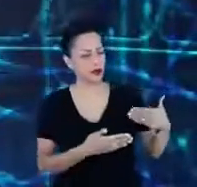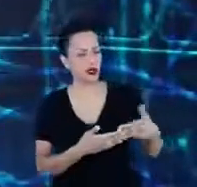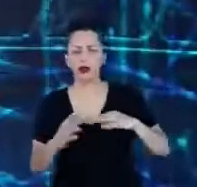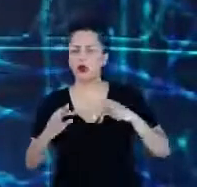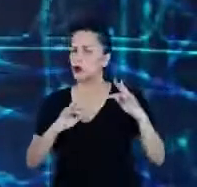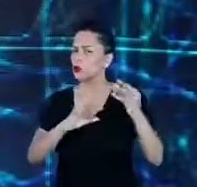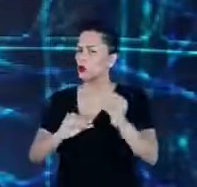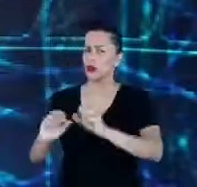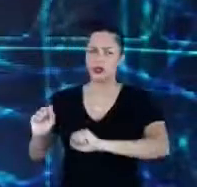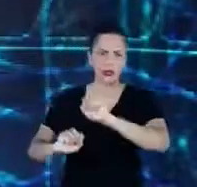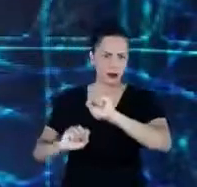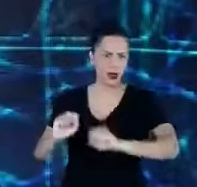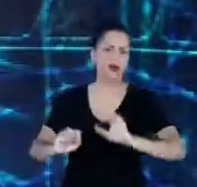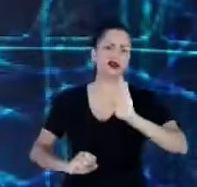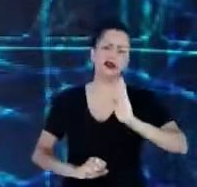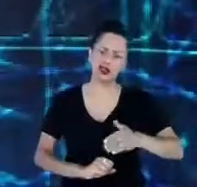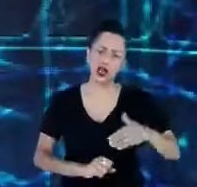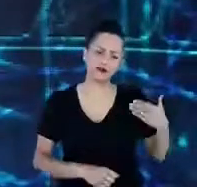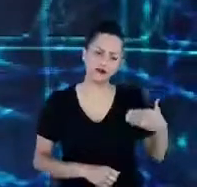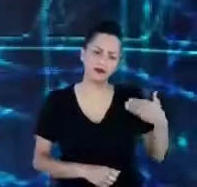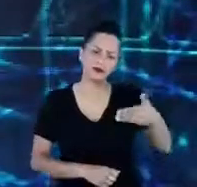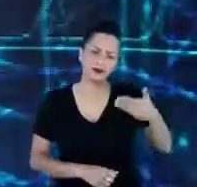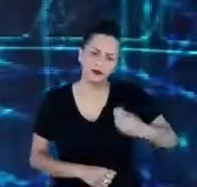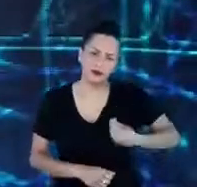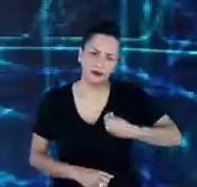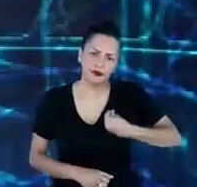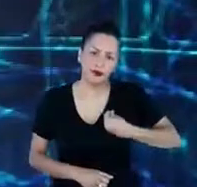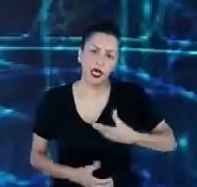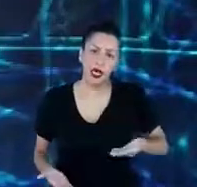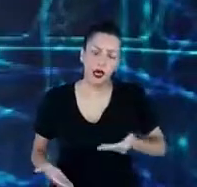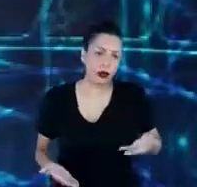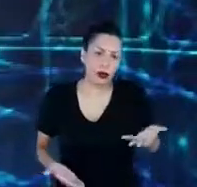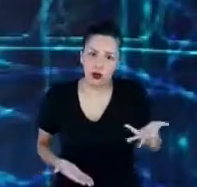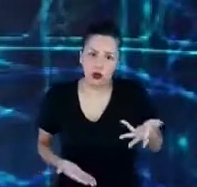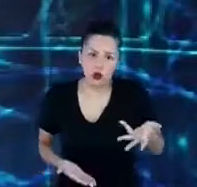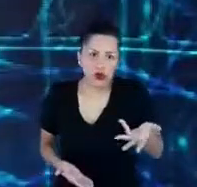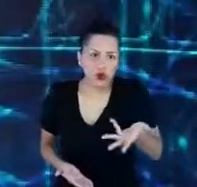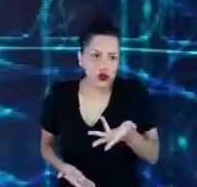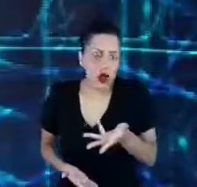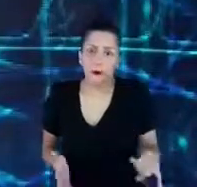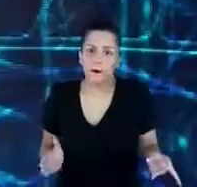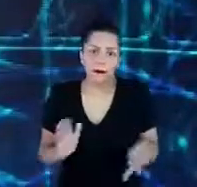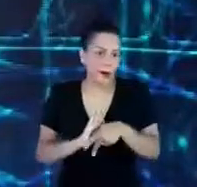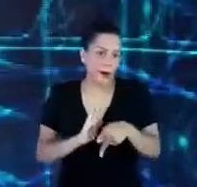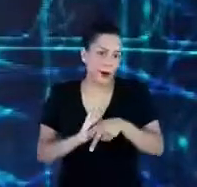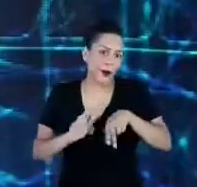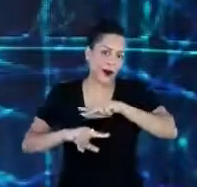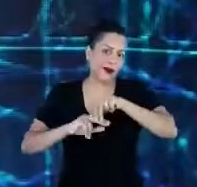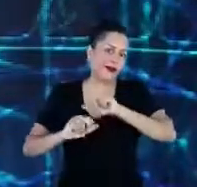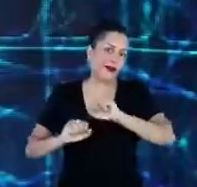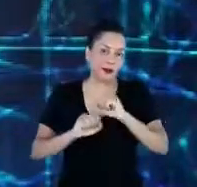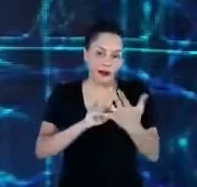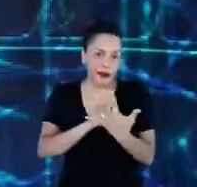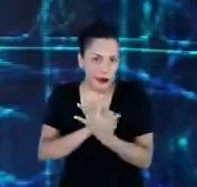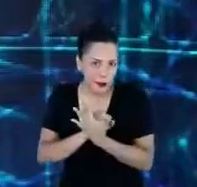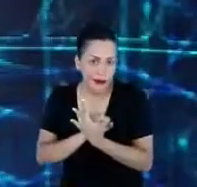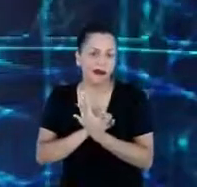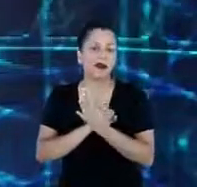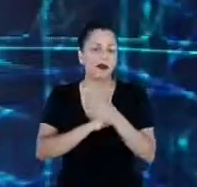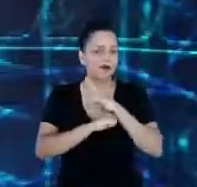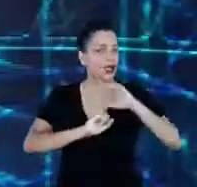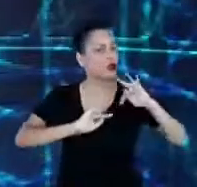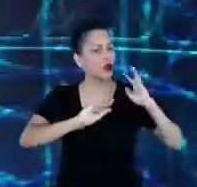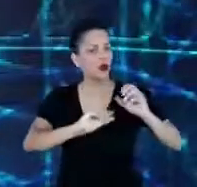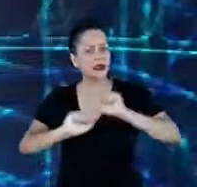que já viviam isso esse processo se acelerou muito ao longo da pandemia Então hoje praticamente todas as empresas Ou já